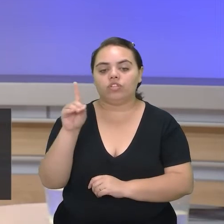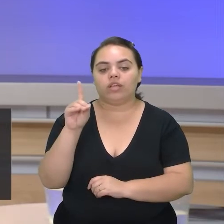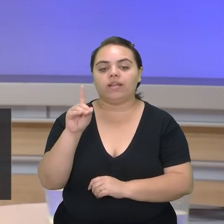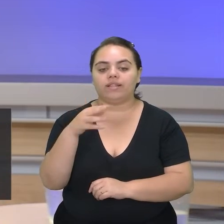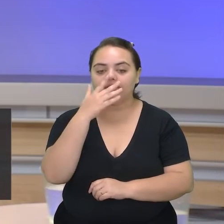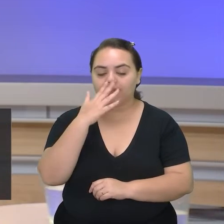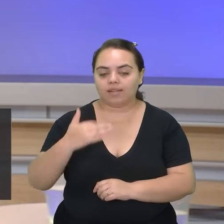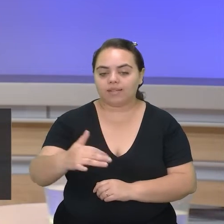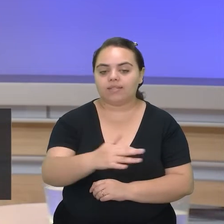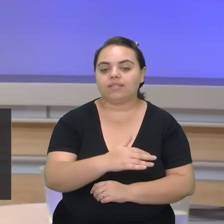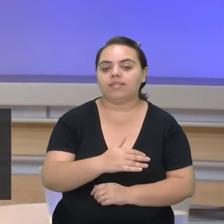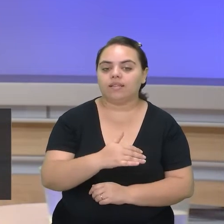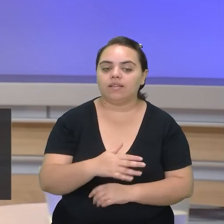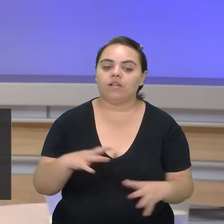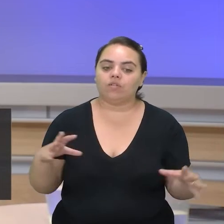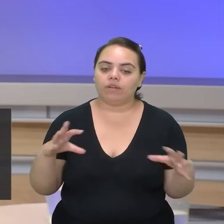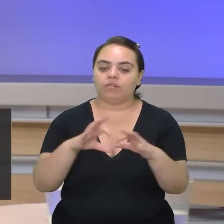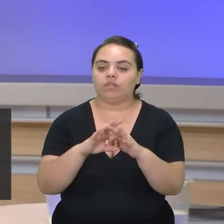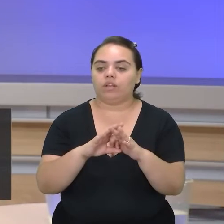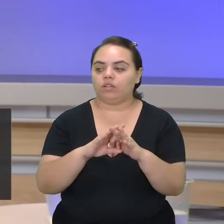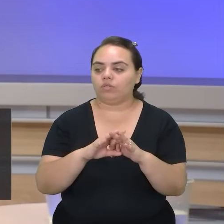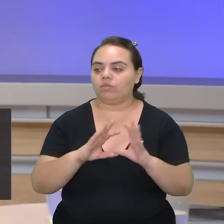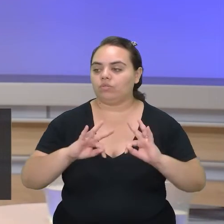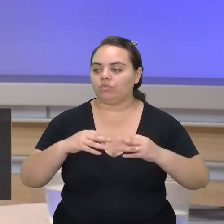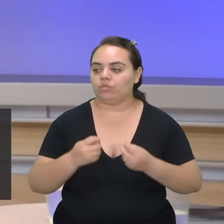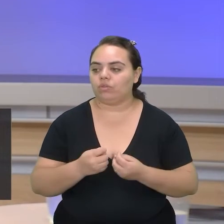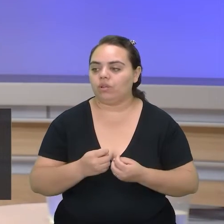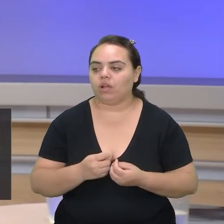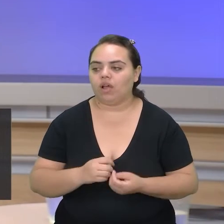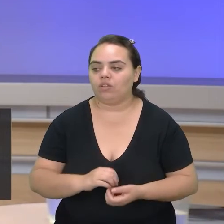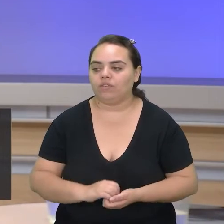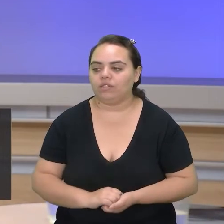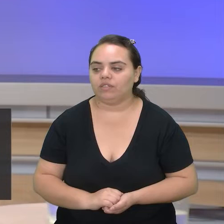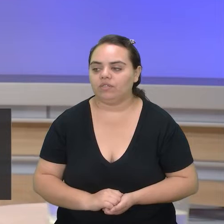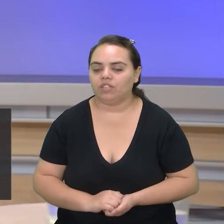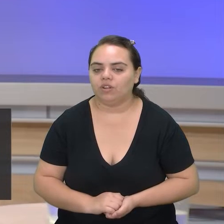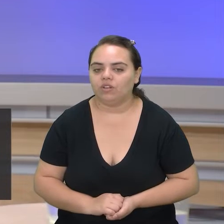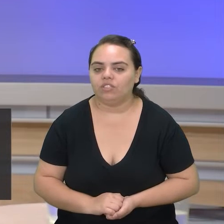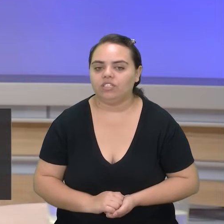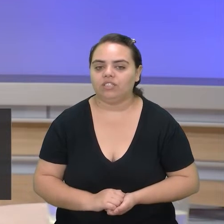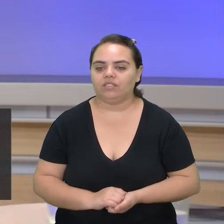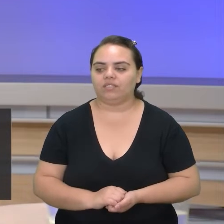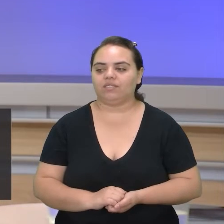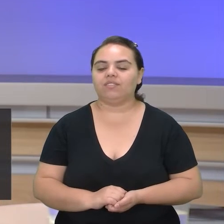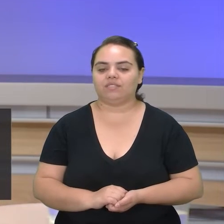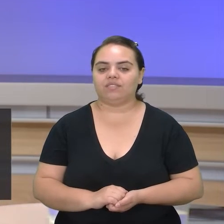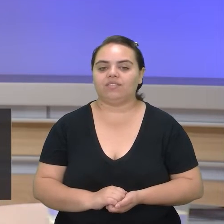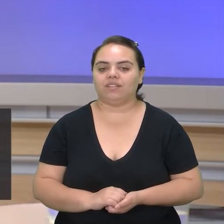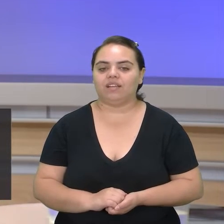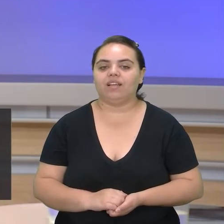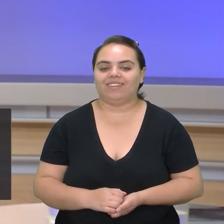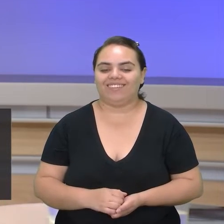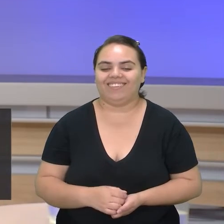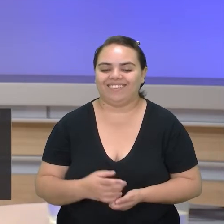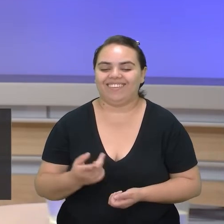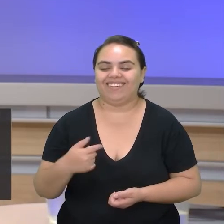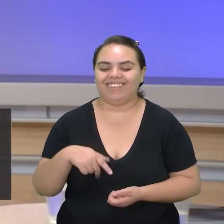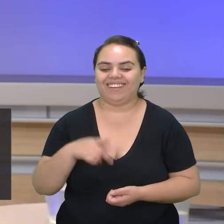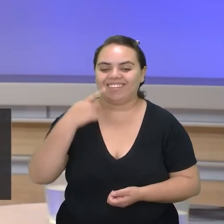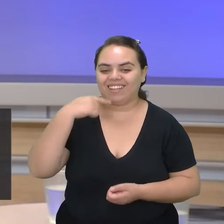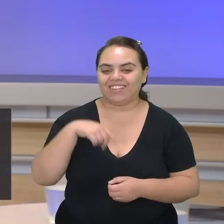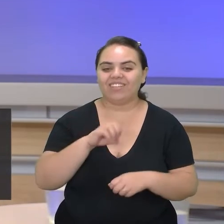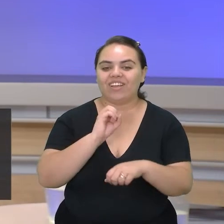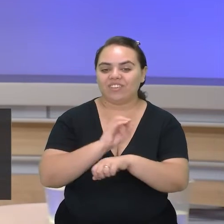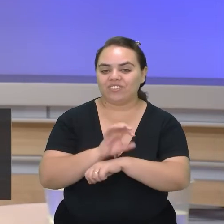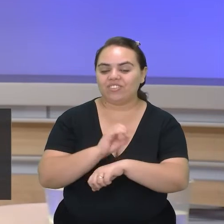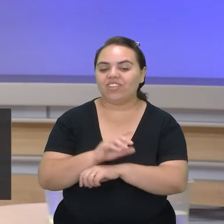céus. E aí, ao longo, então, até o dia 28, a gente vai ter esses plantios, né? E a gente indica que o